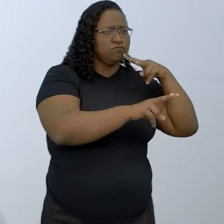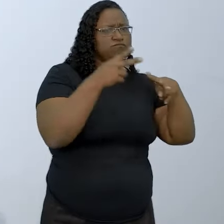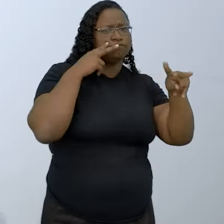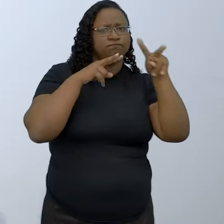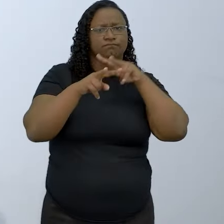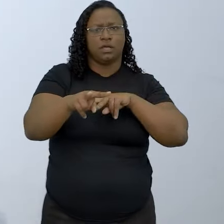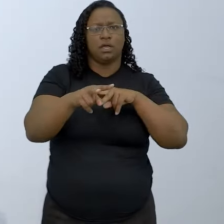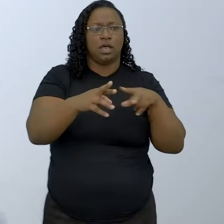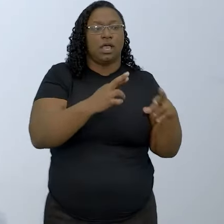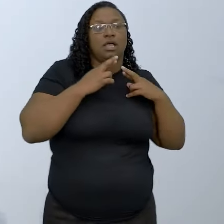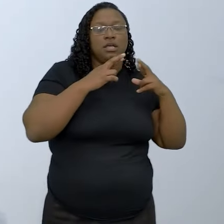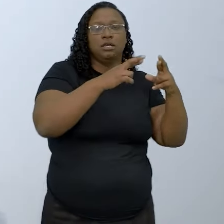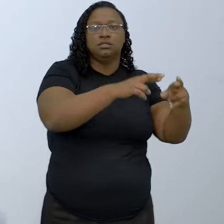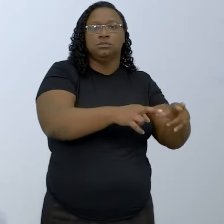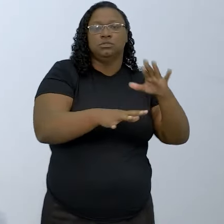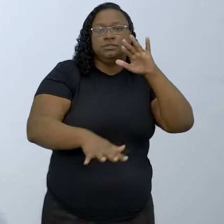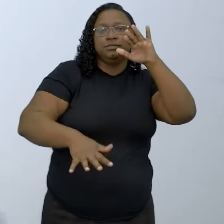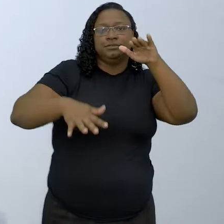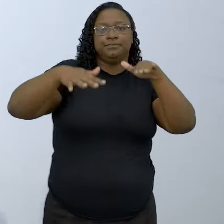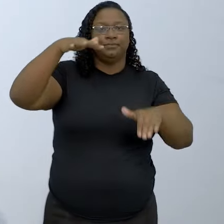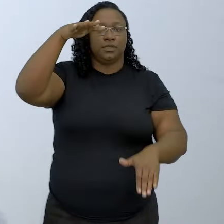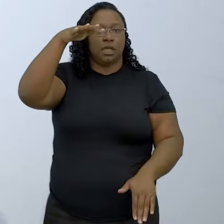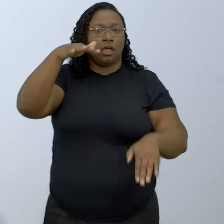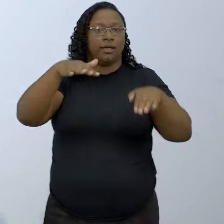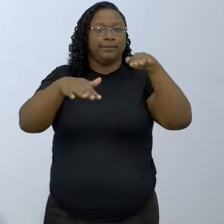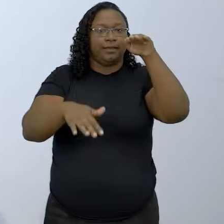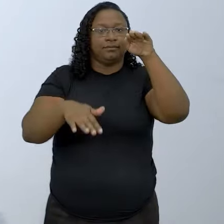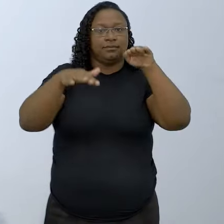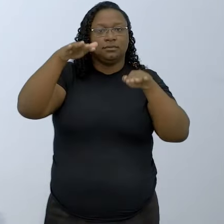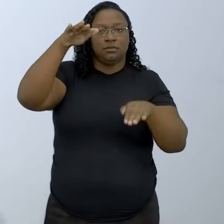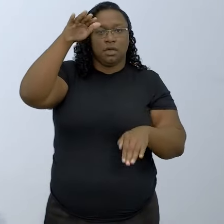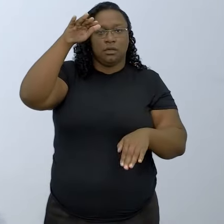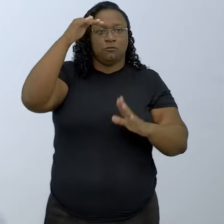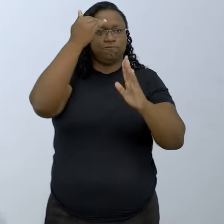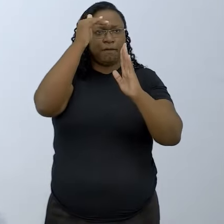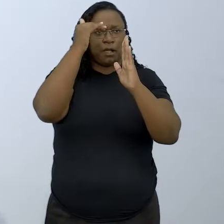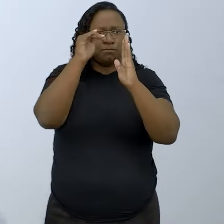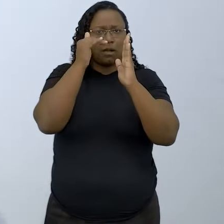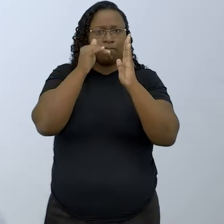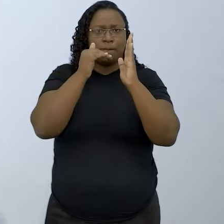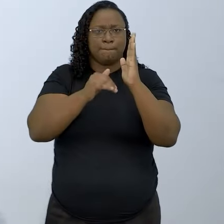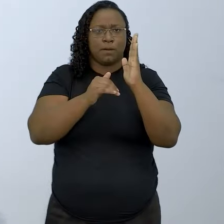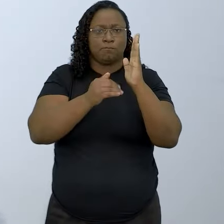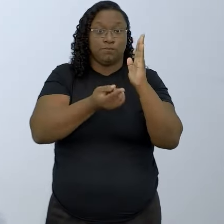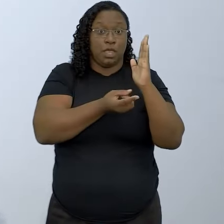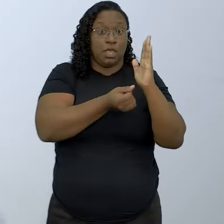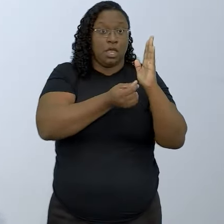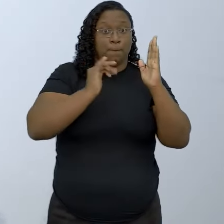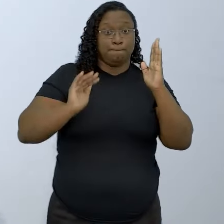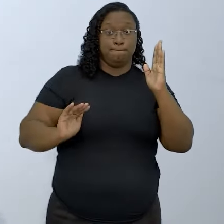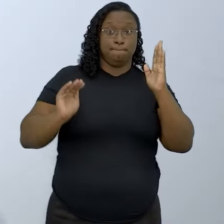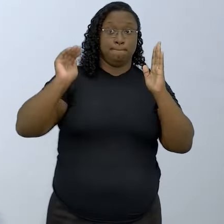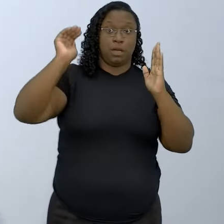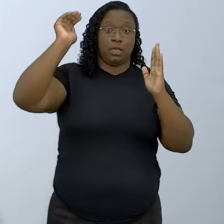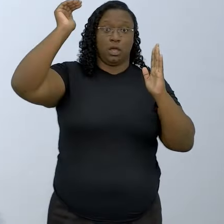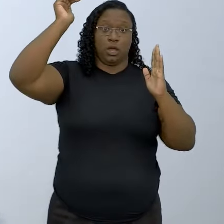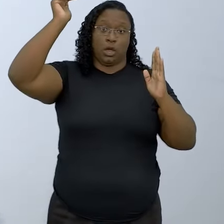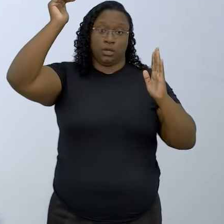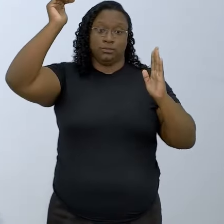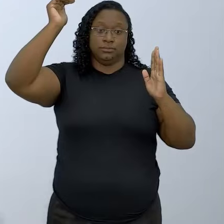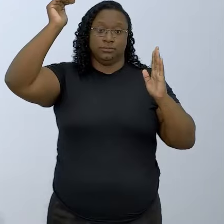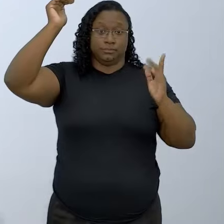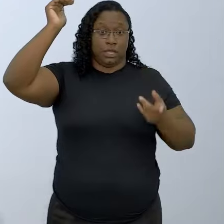Então, vamos dizer assim, muitas vezes você tem uma classe social maior em relação financeira, tá? A